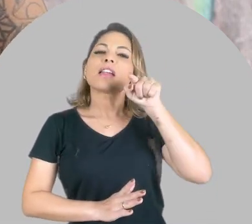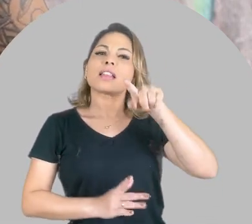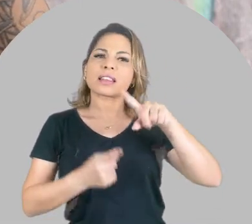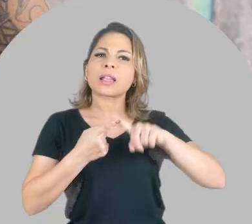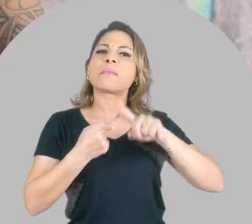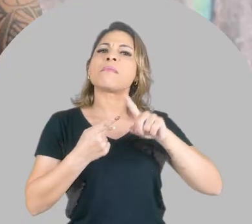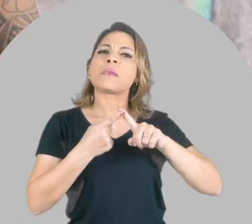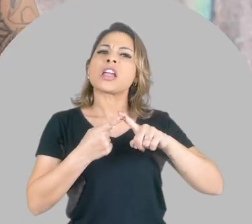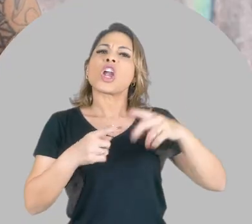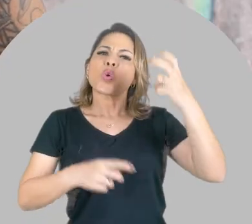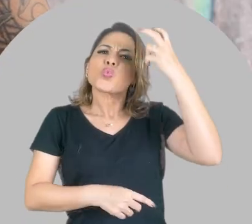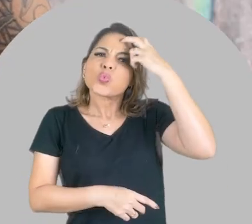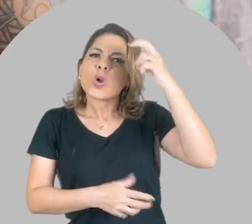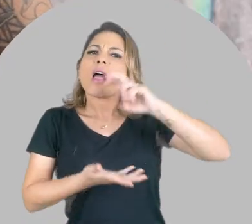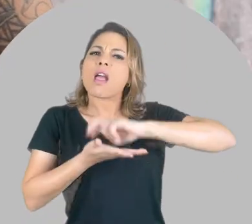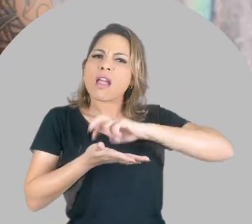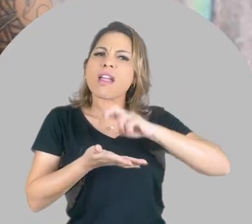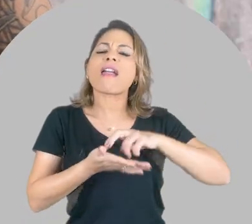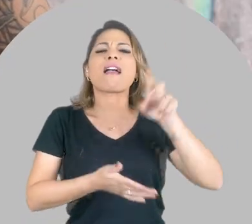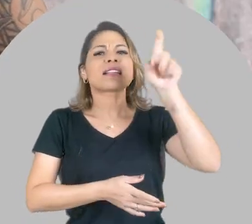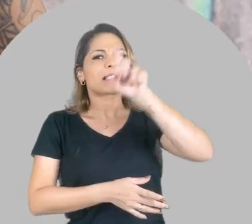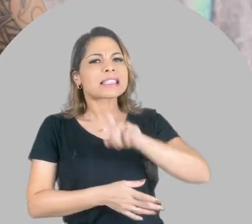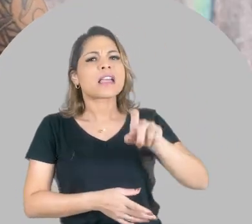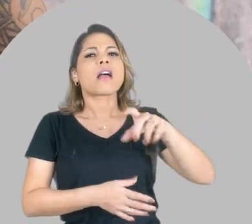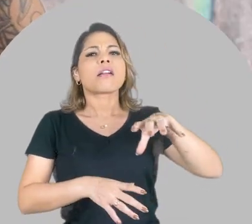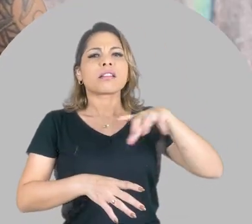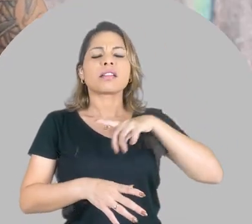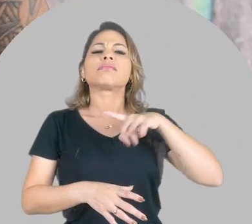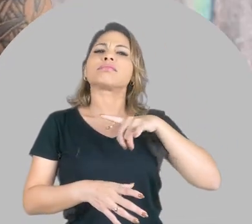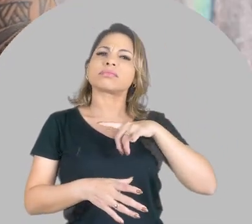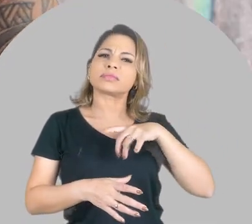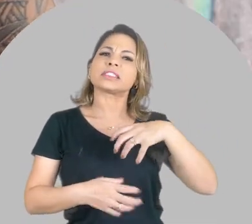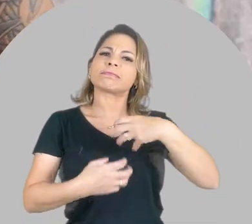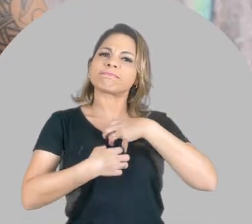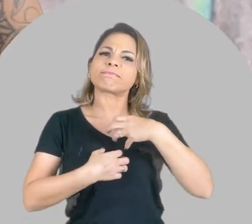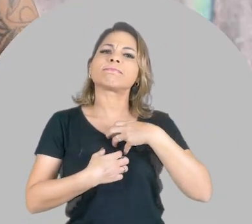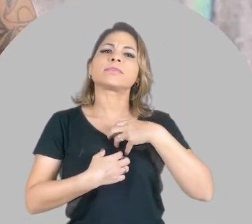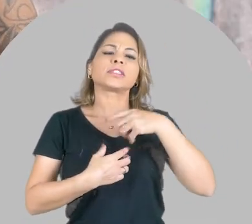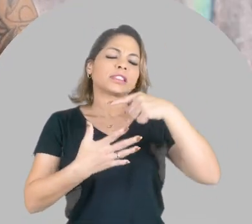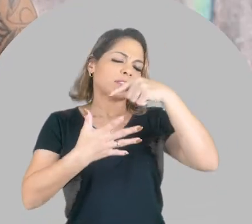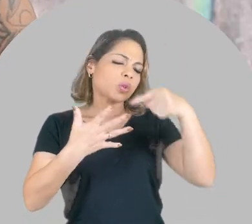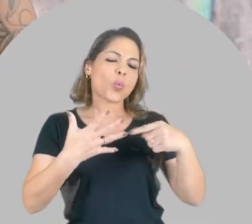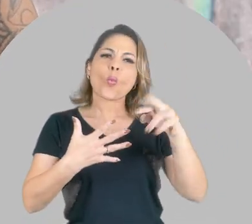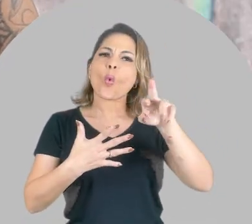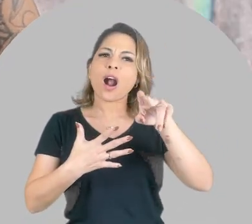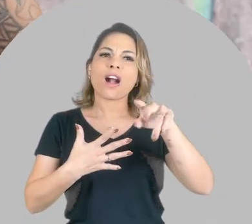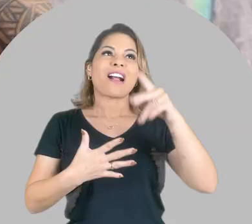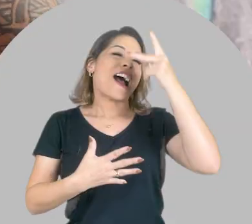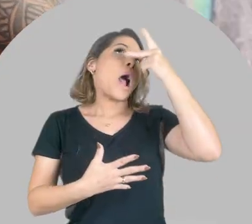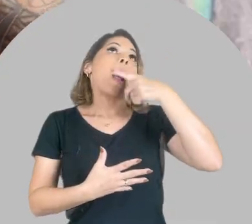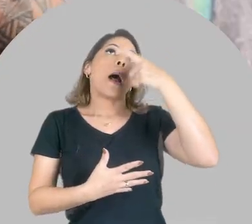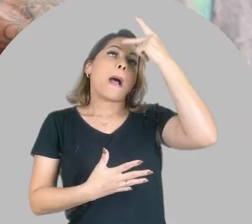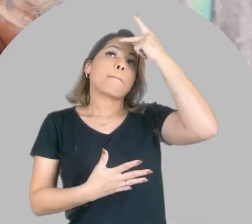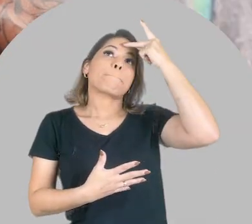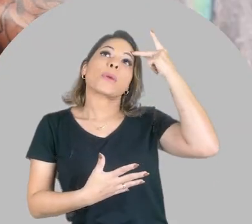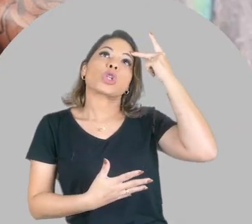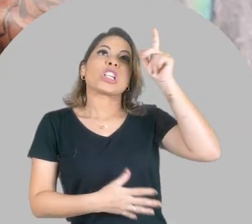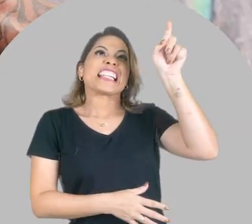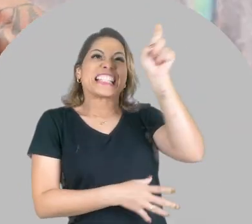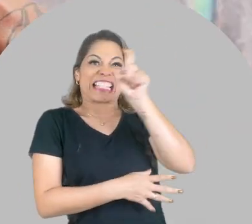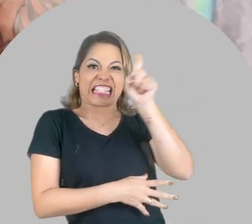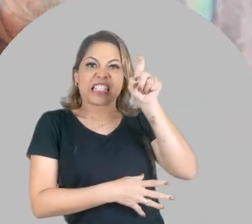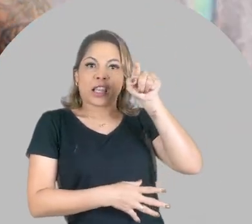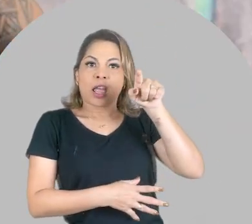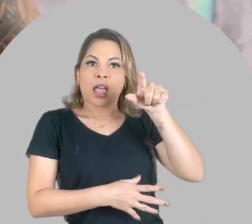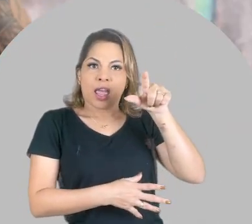é cultura, o picho é grafite, o picho é hip hop, né, o picho é essência, assim como os outros elementos. Ah, então o cara pichando,